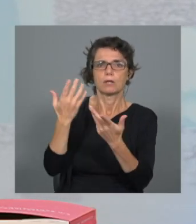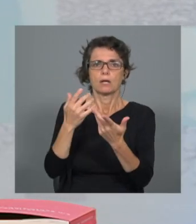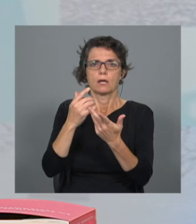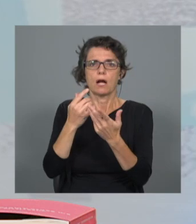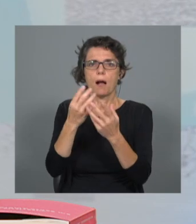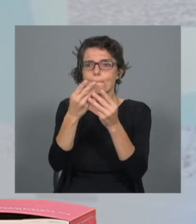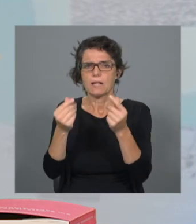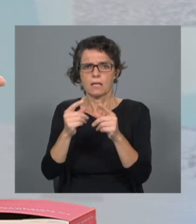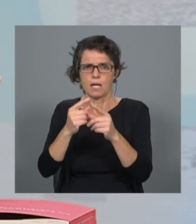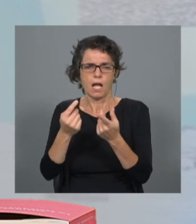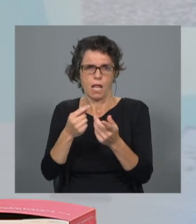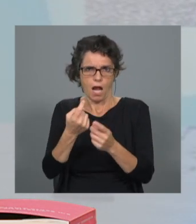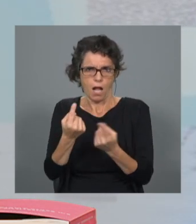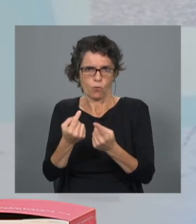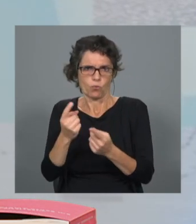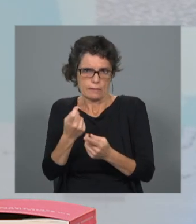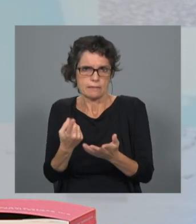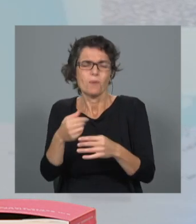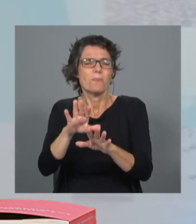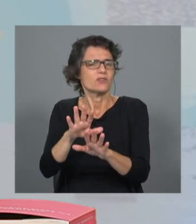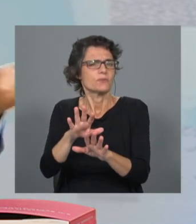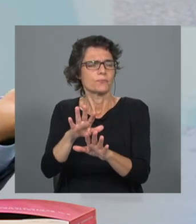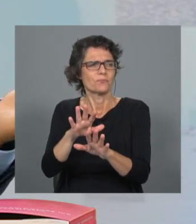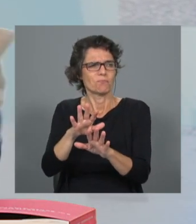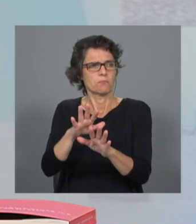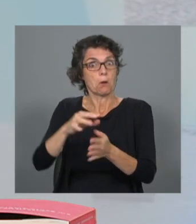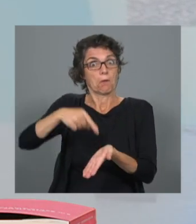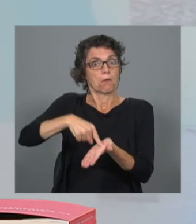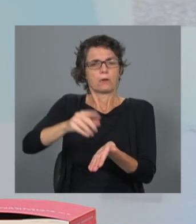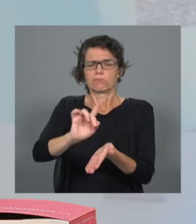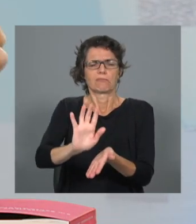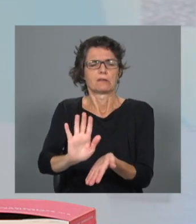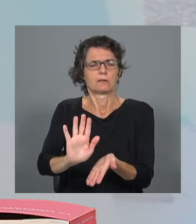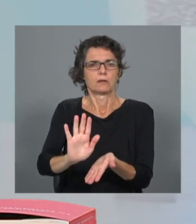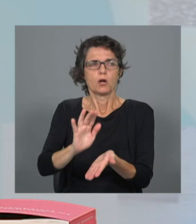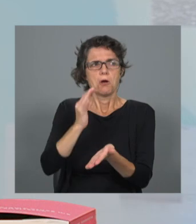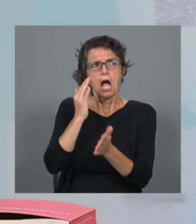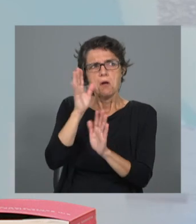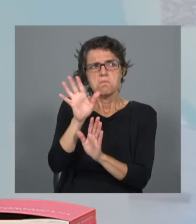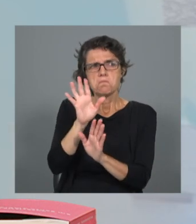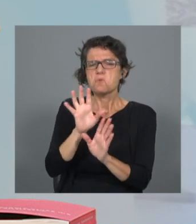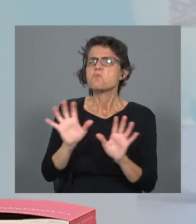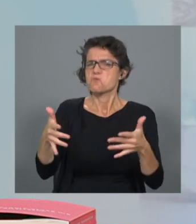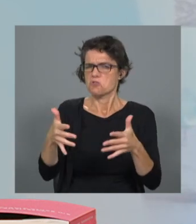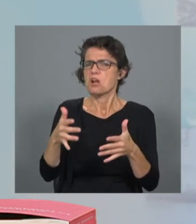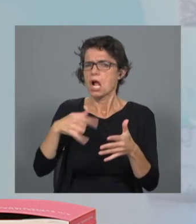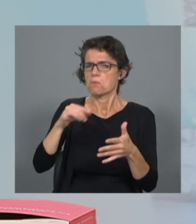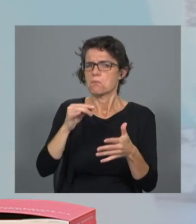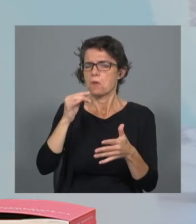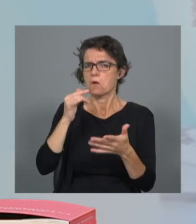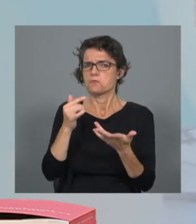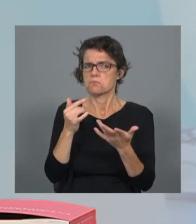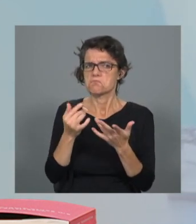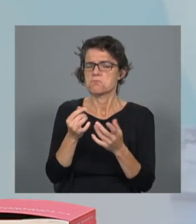mas não são assim tão exigentes como isso, ou seja, com as condições habituais. Creio que mais para a esquerda, mais para a direita conseguiremos